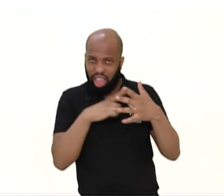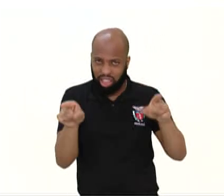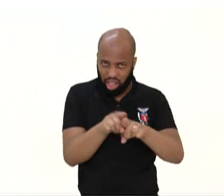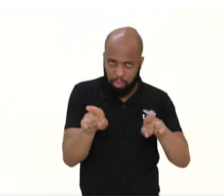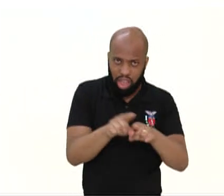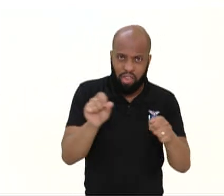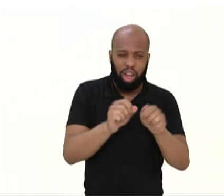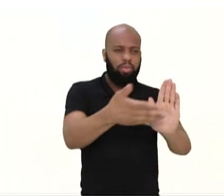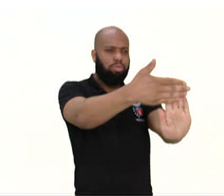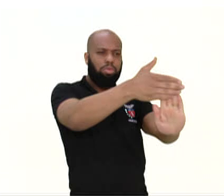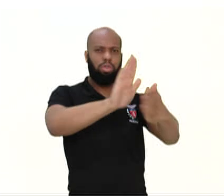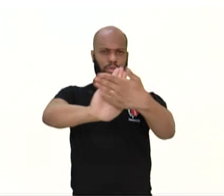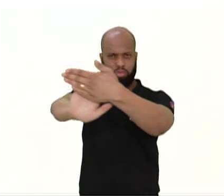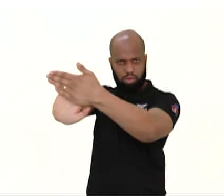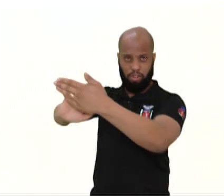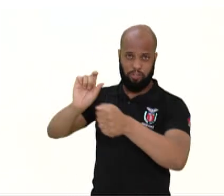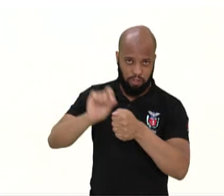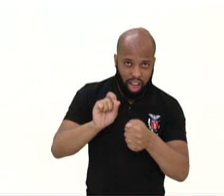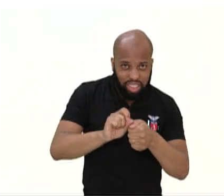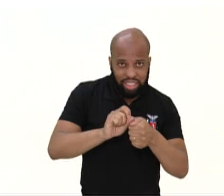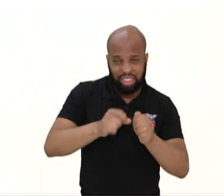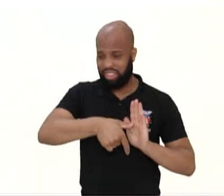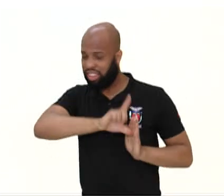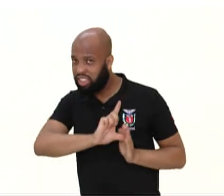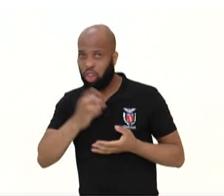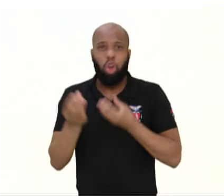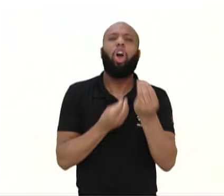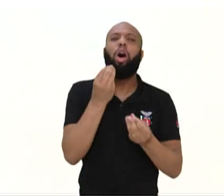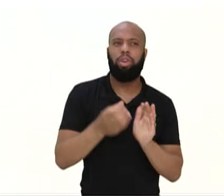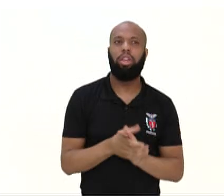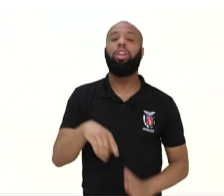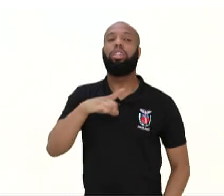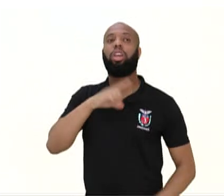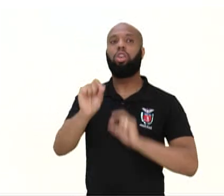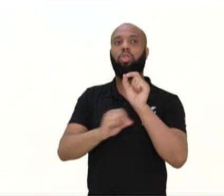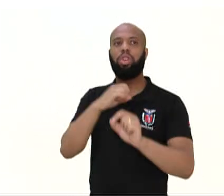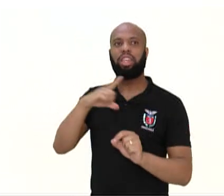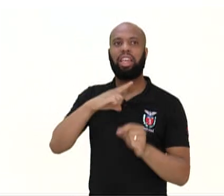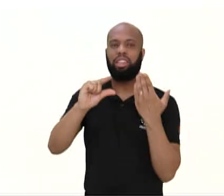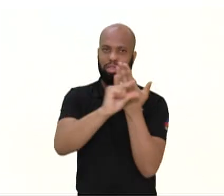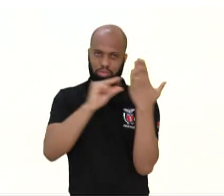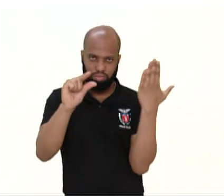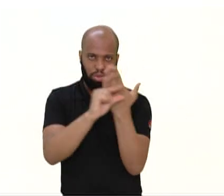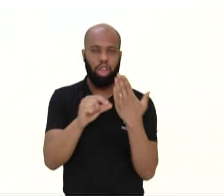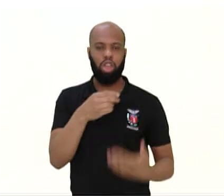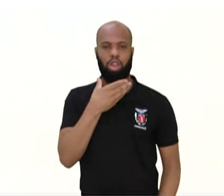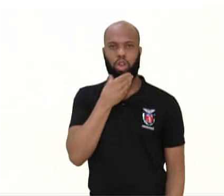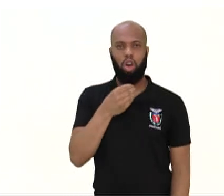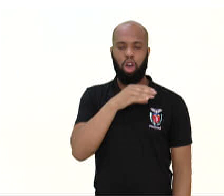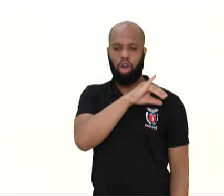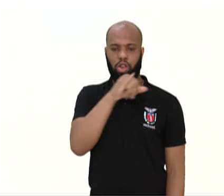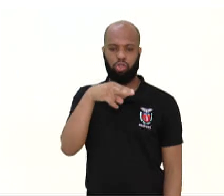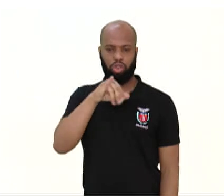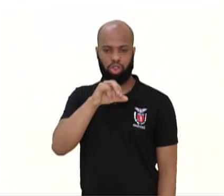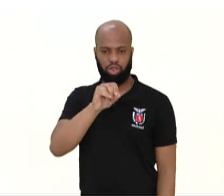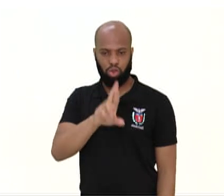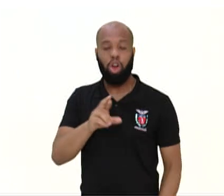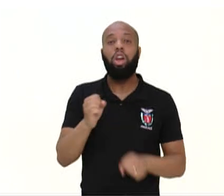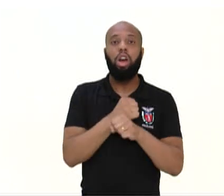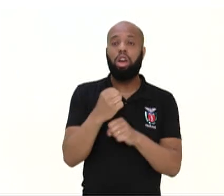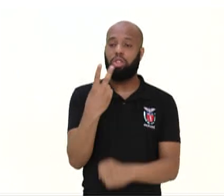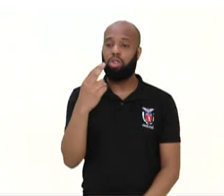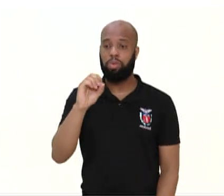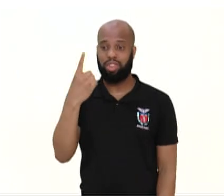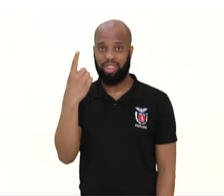que têm interesse pela musculação esse questionamento. E aí eu trago aqui uma citação, Junior et al. 2017, eles fizeram